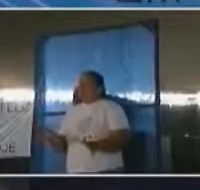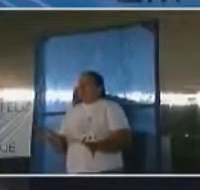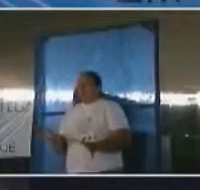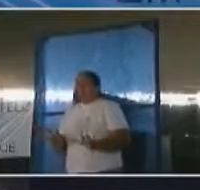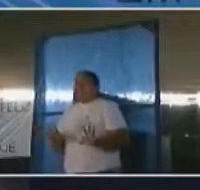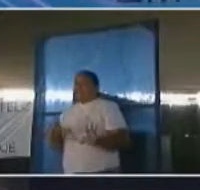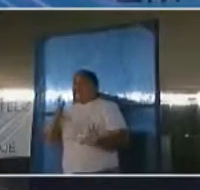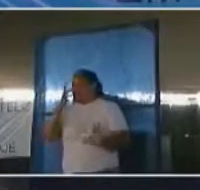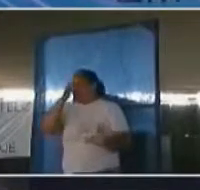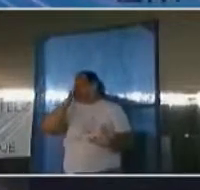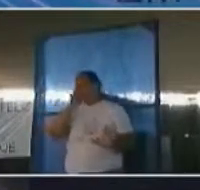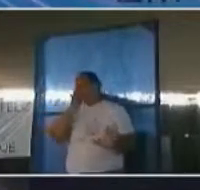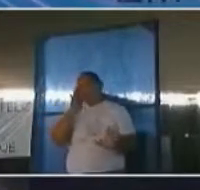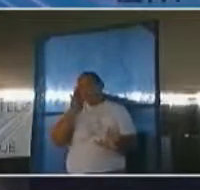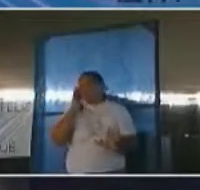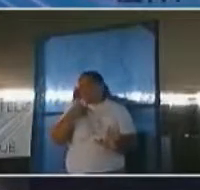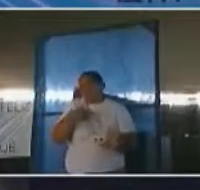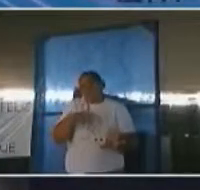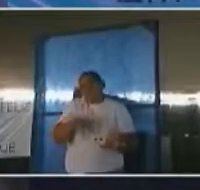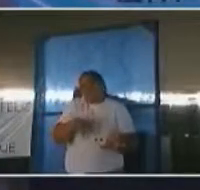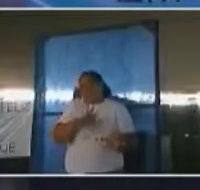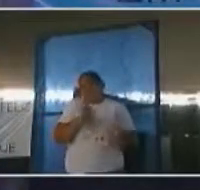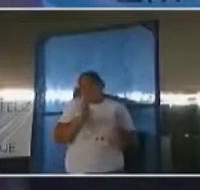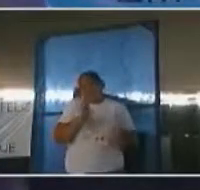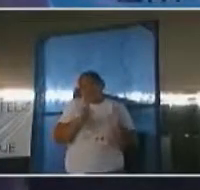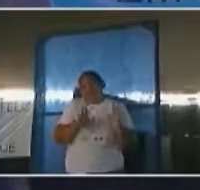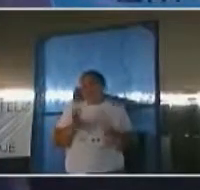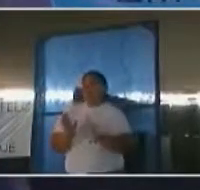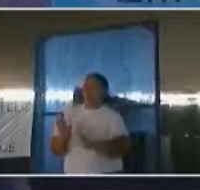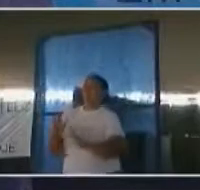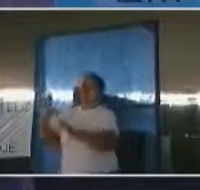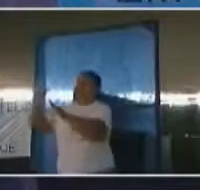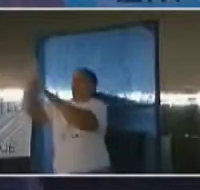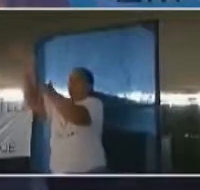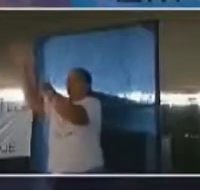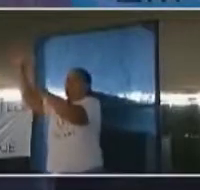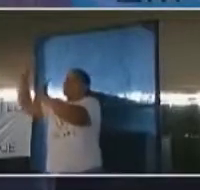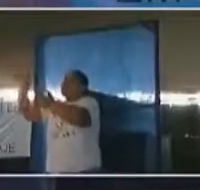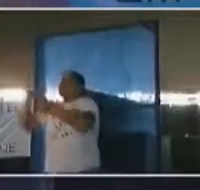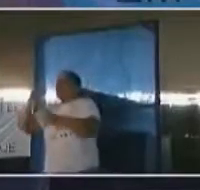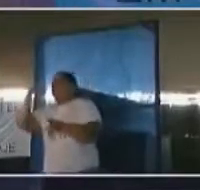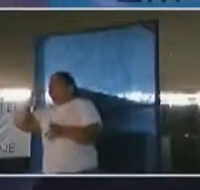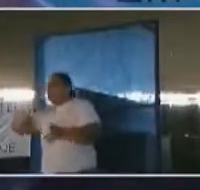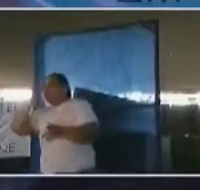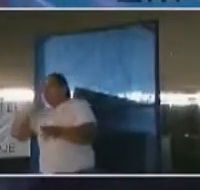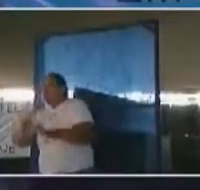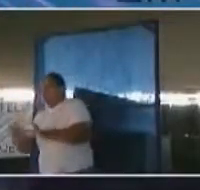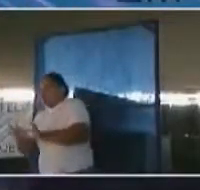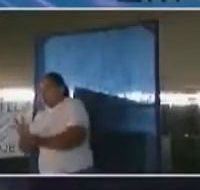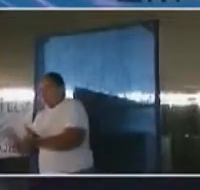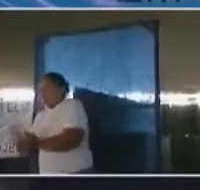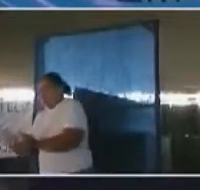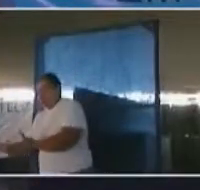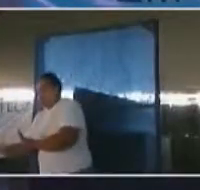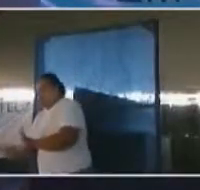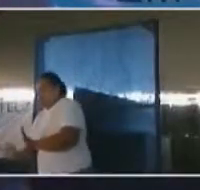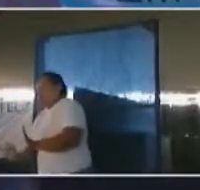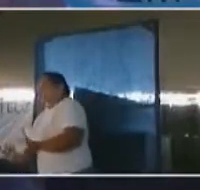Fazer pandorga exigia toda uma técnica, um conjunto de conhecimentos e